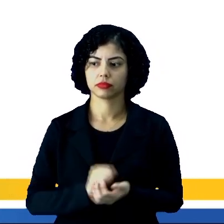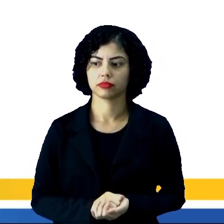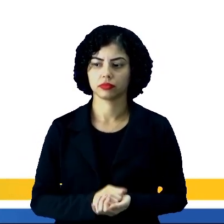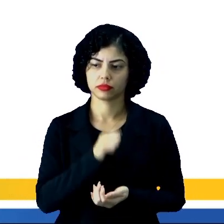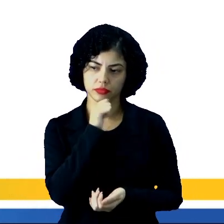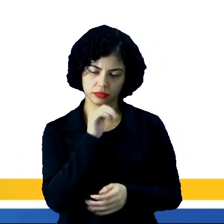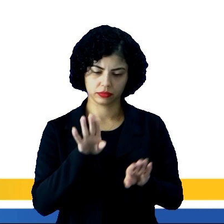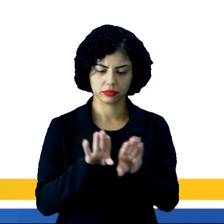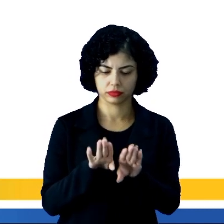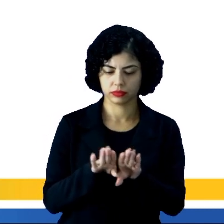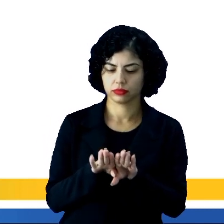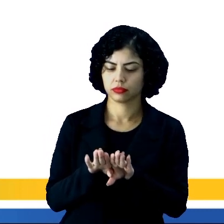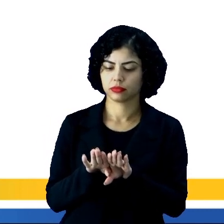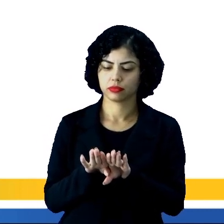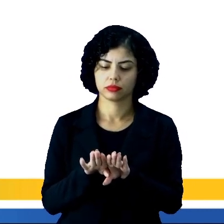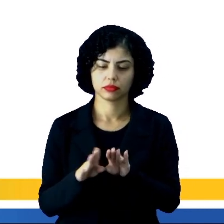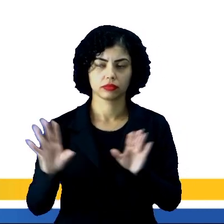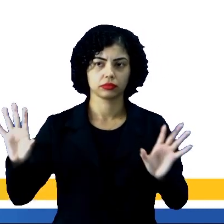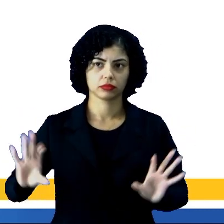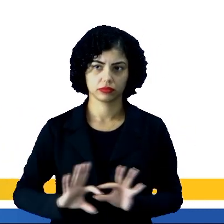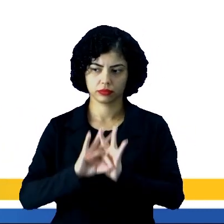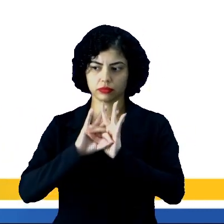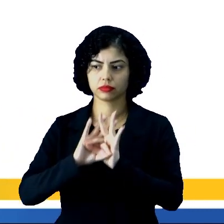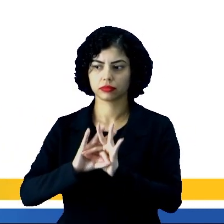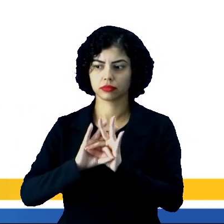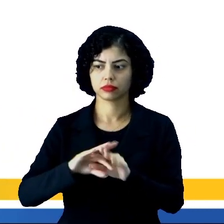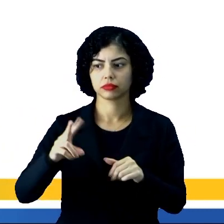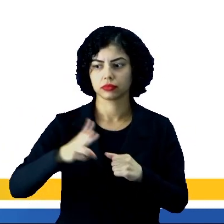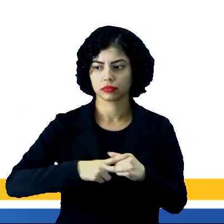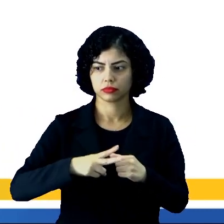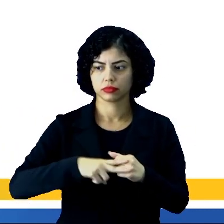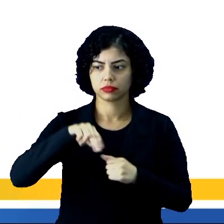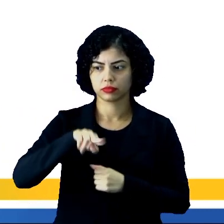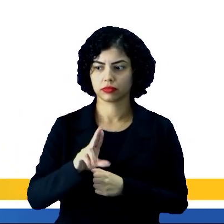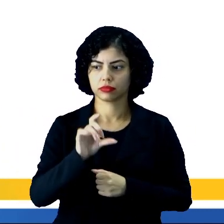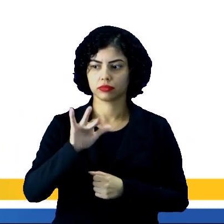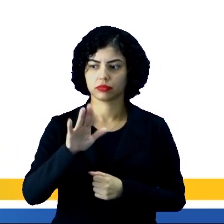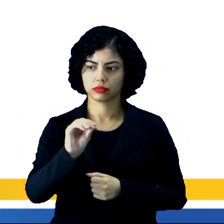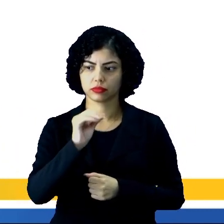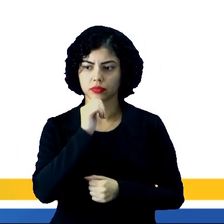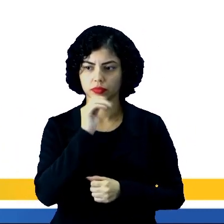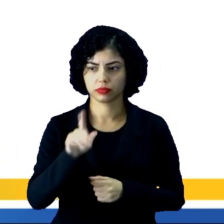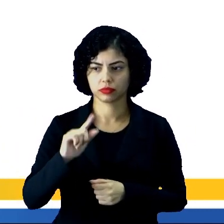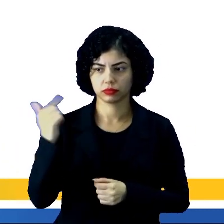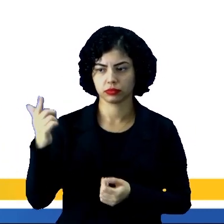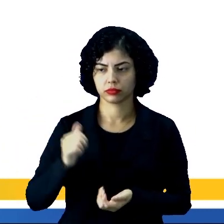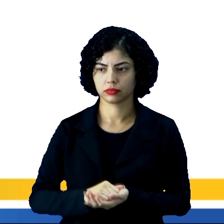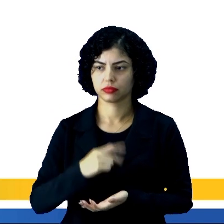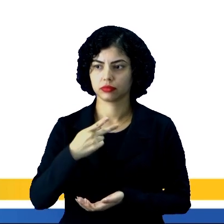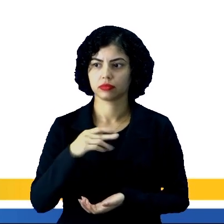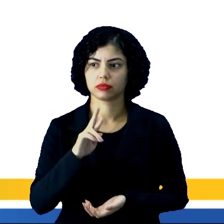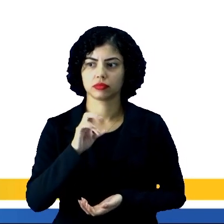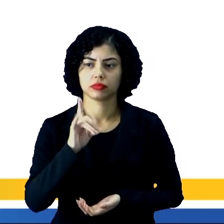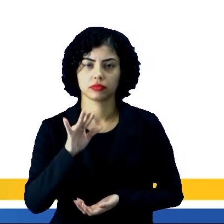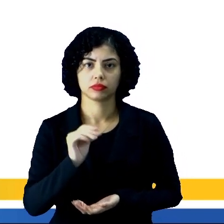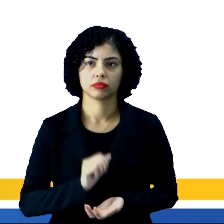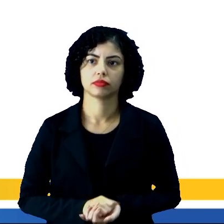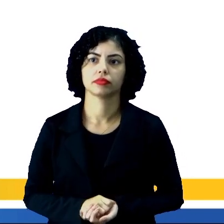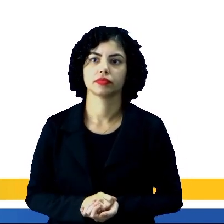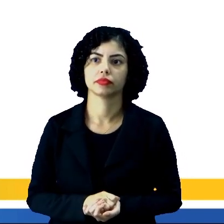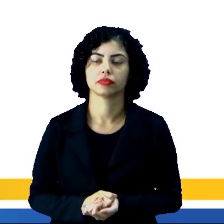são também verbo de ligação onde o verbo vai ser o núcleo né do predicado e o resto vai ser tudo predicativo do